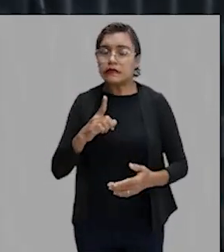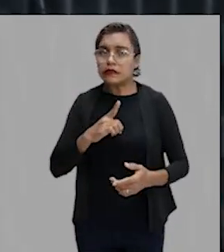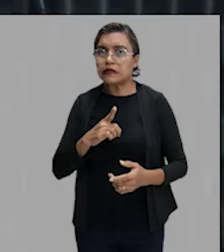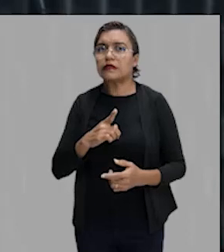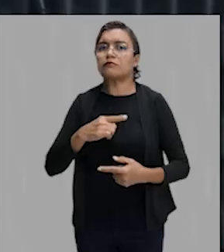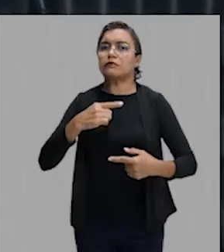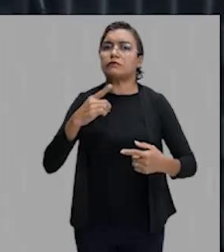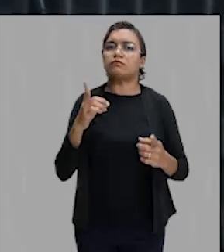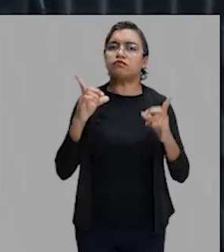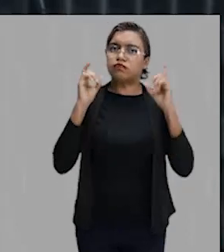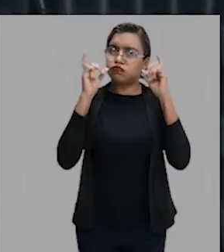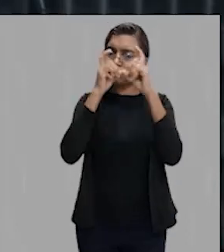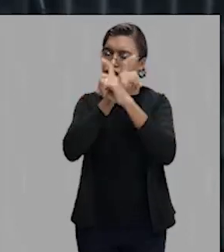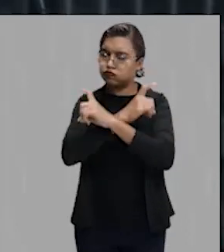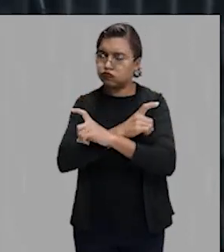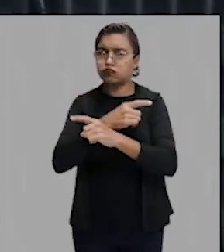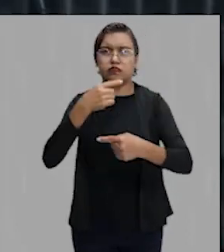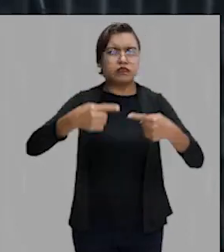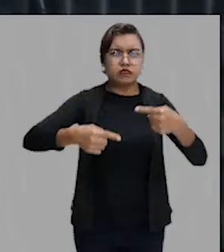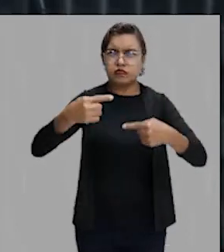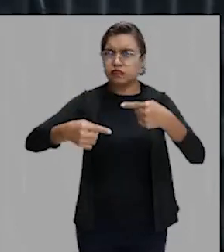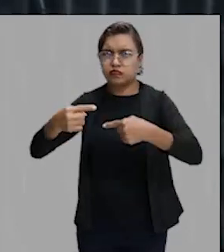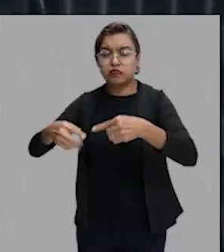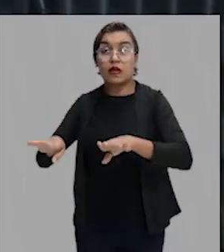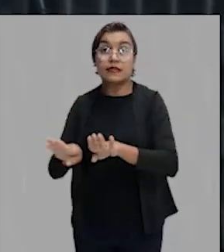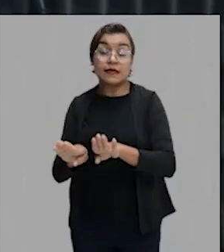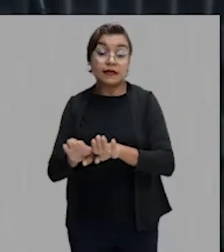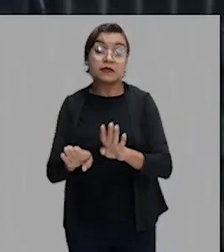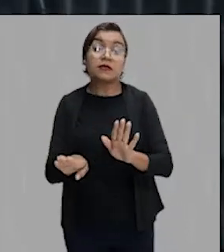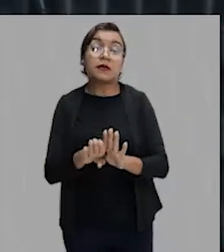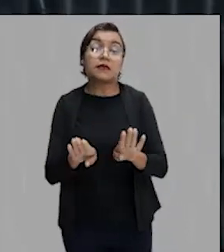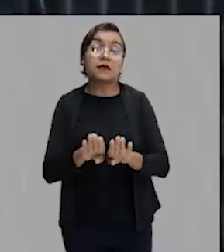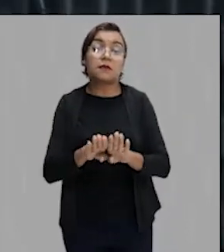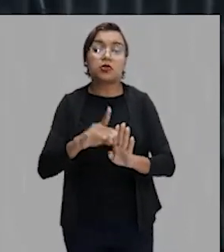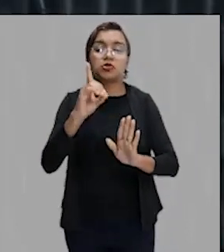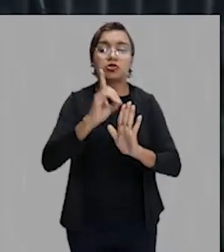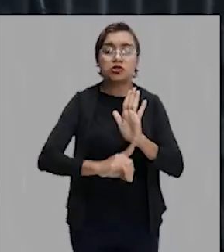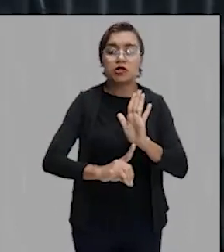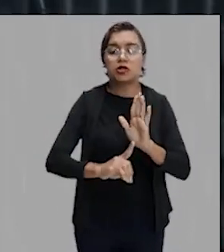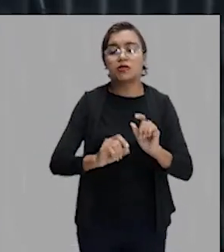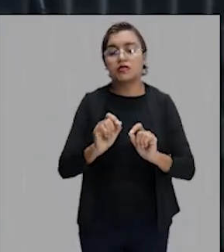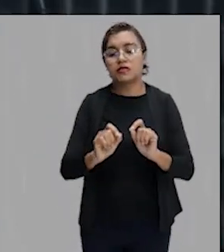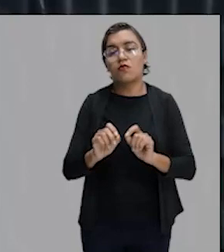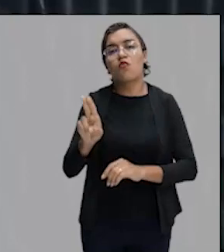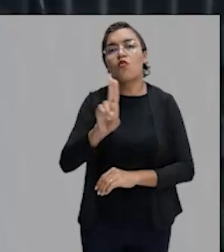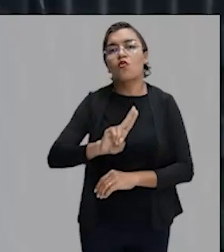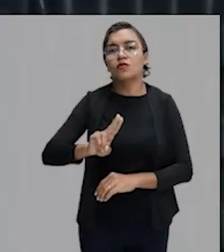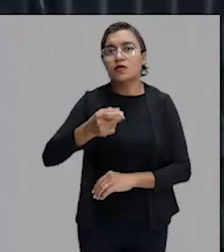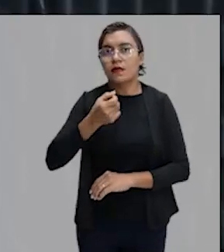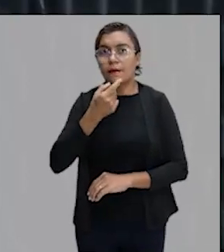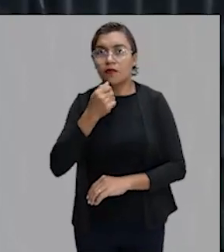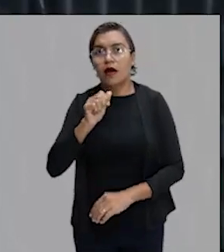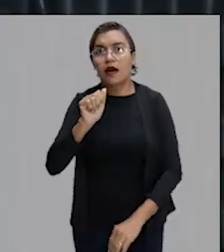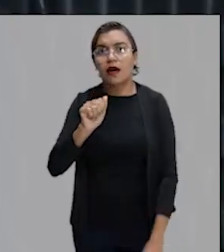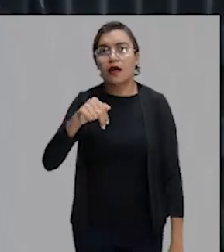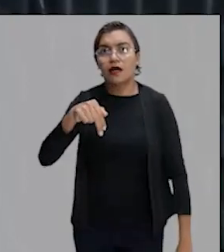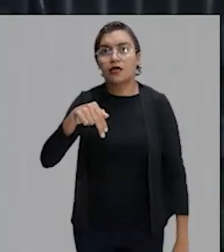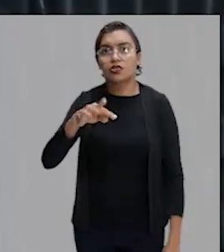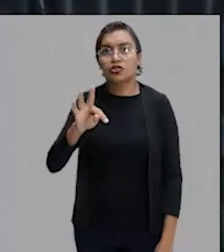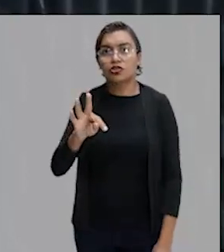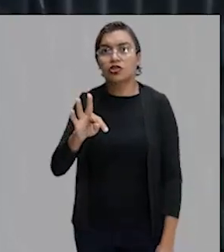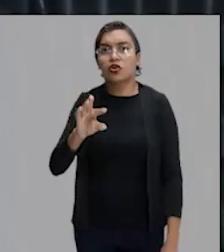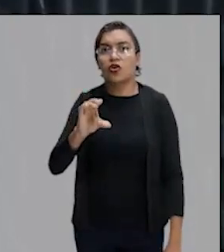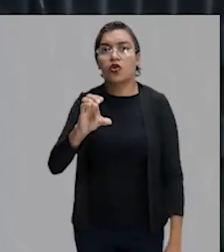muita polêmica. E os direitos reprodutivos, sobretudo a questão dos contraceptivos, da pílula anticoncepcional. A pílula é